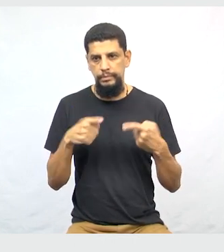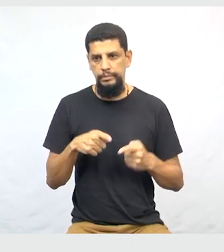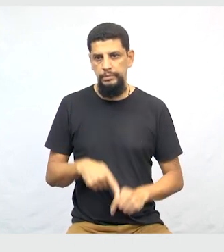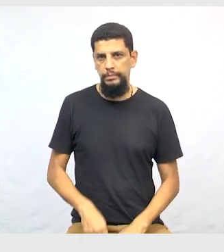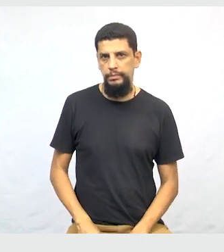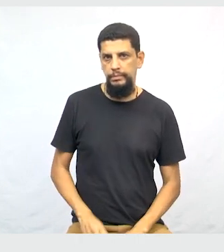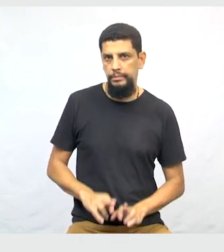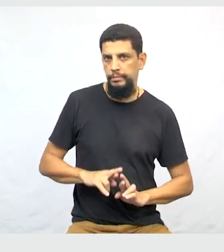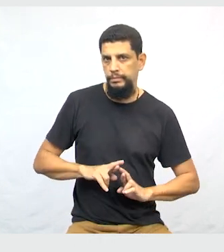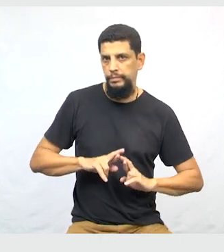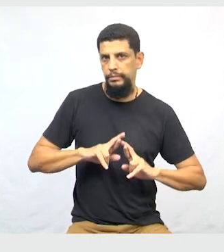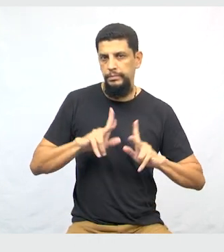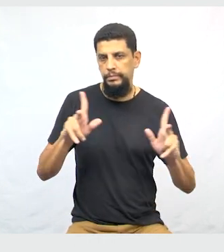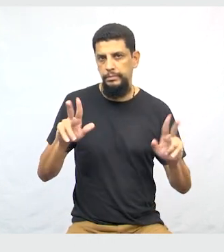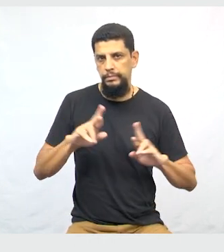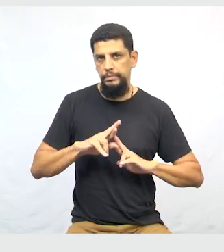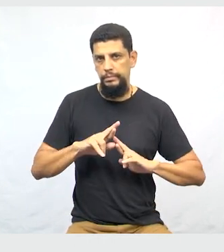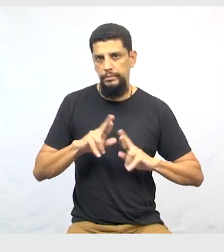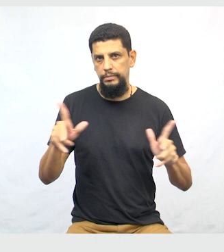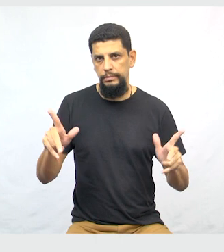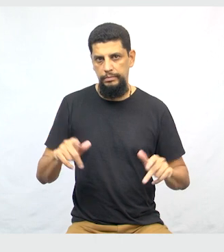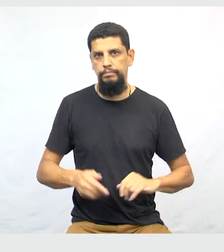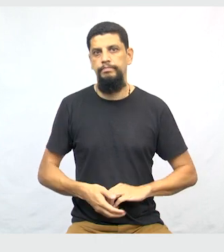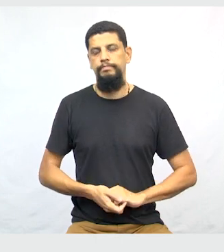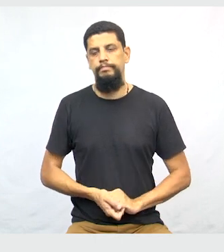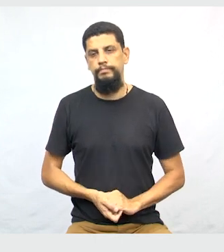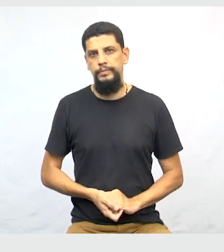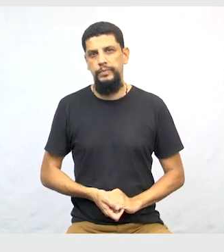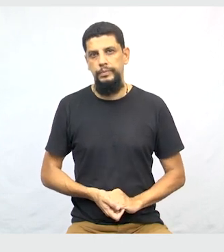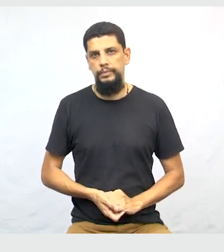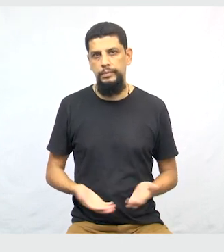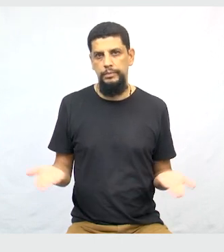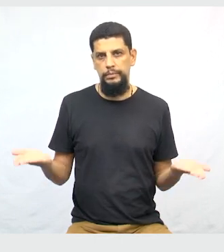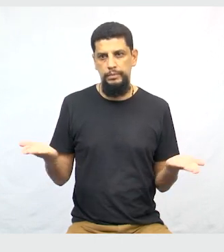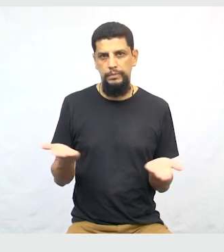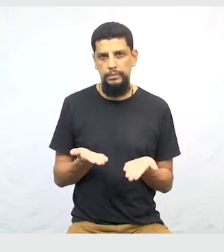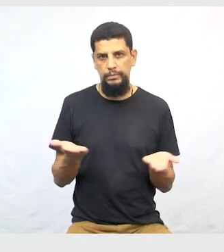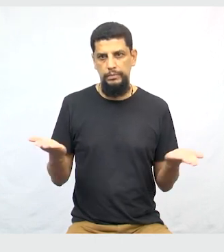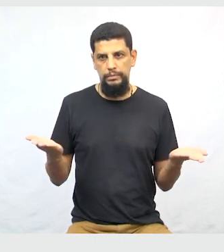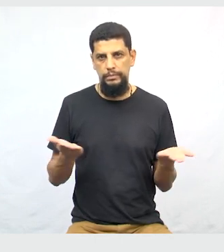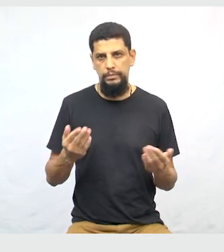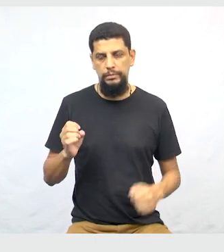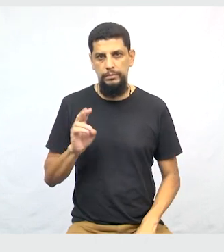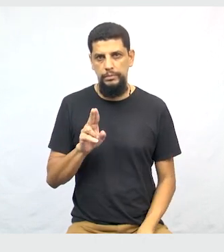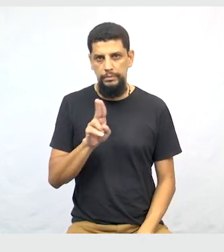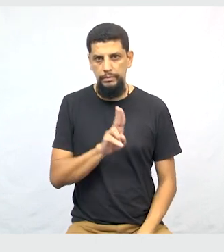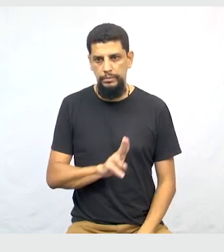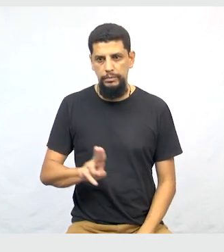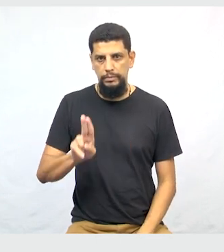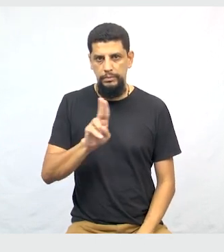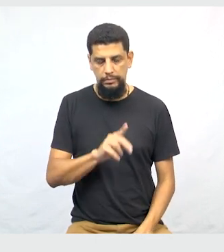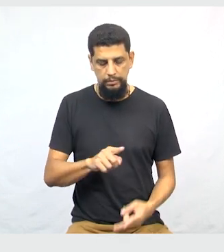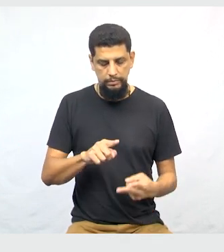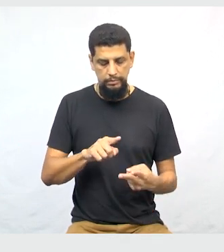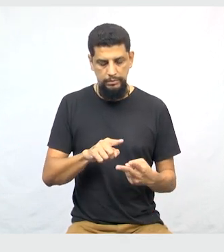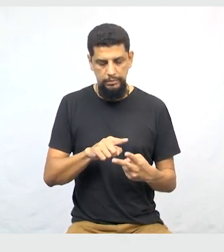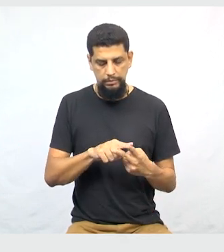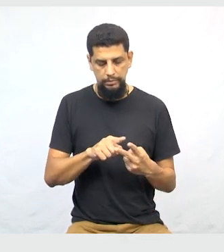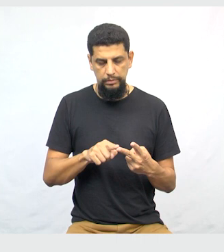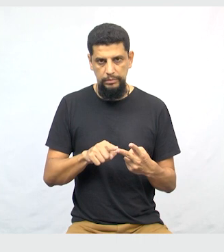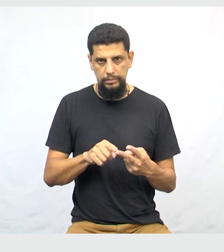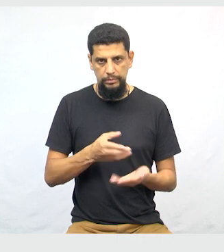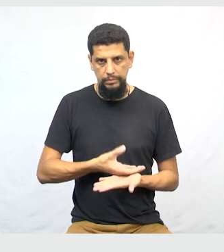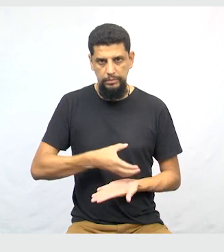desafio está diferente. Está bem diferente. Agora só vamos usar